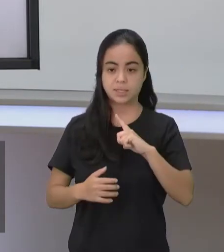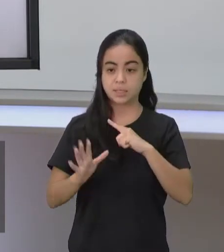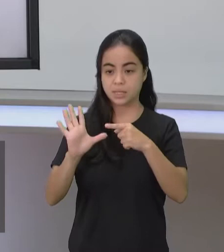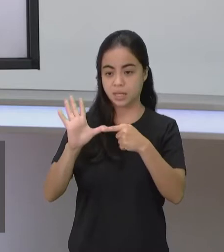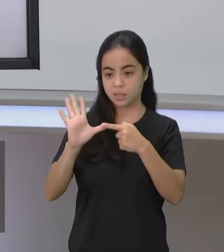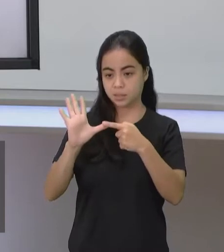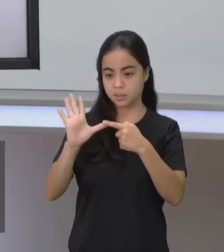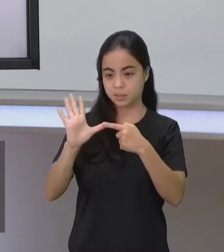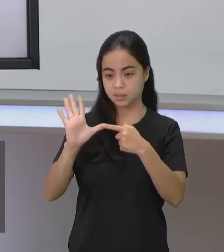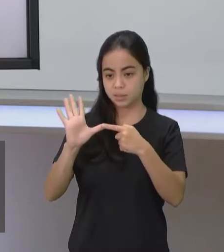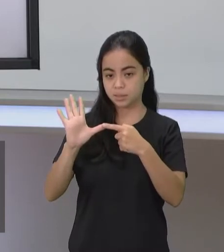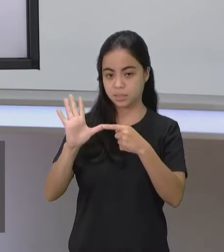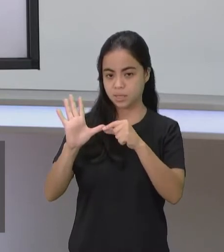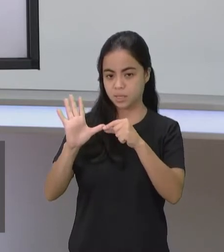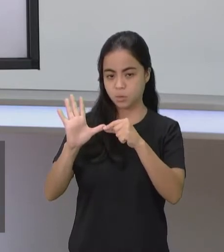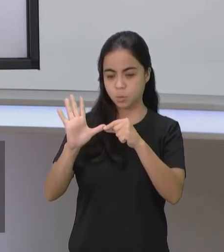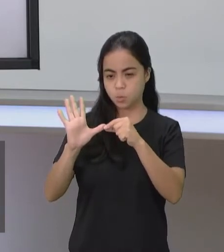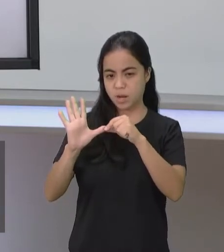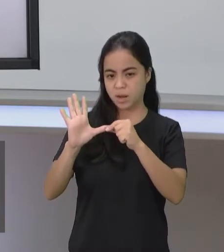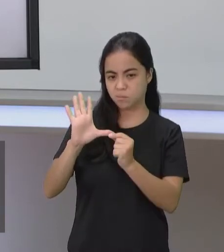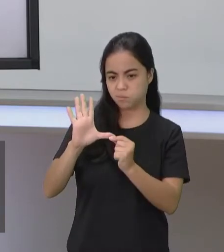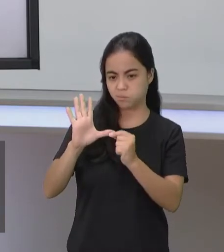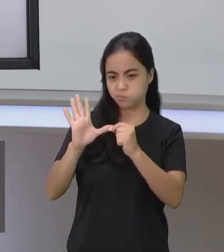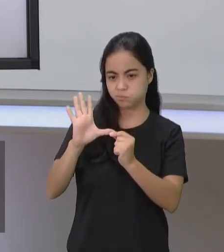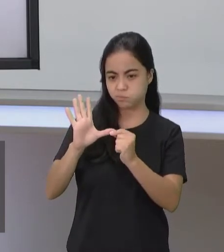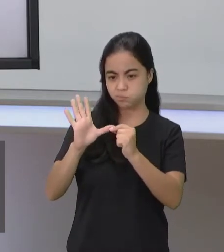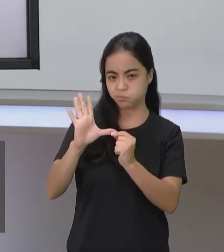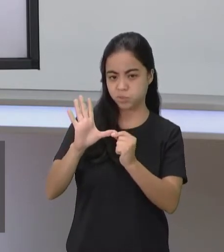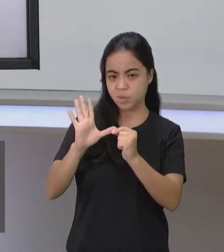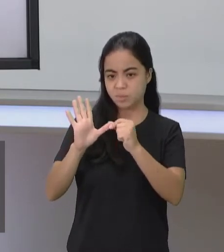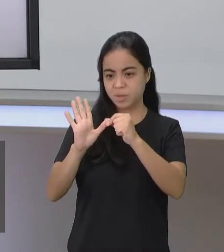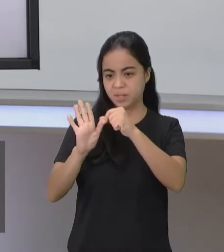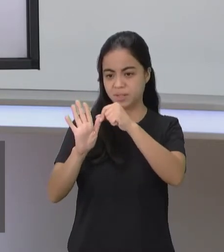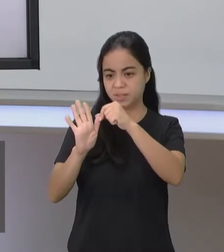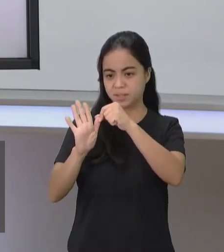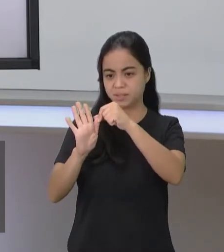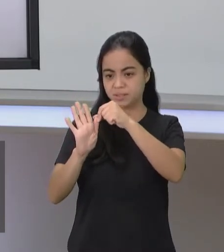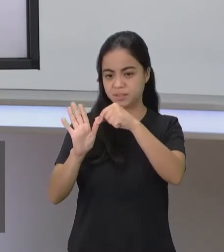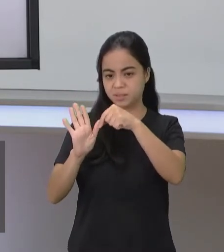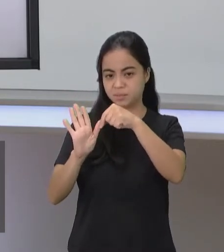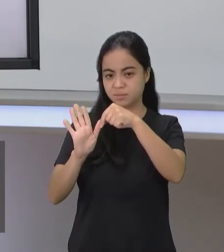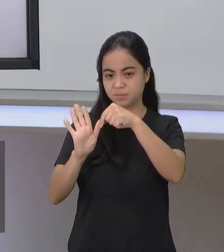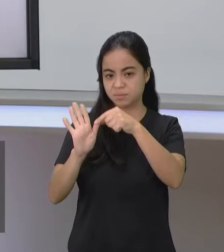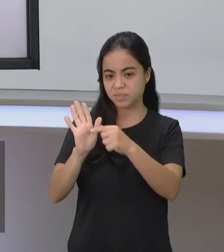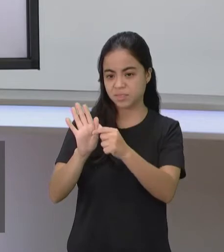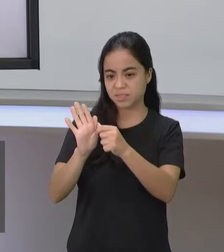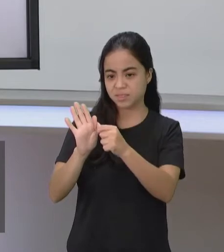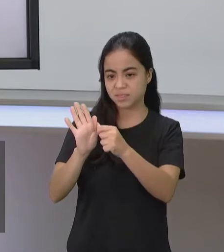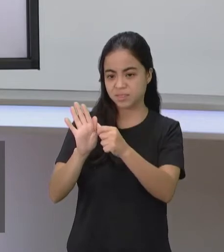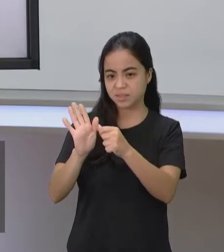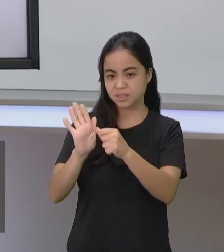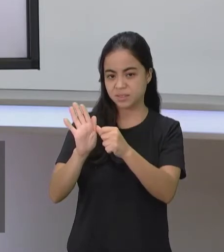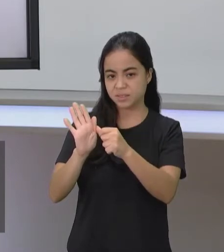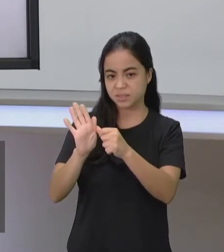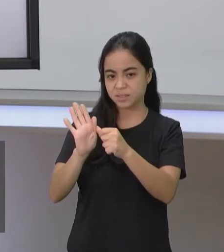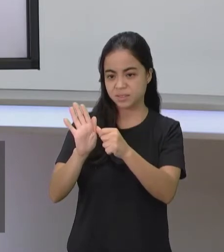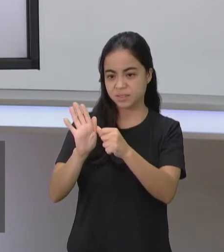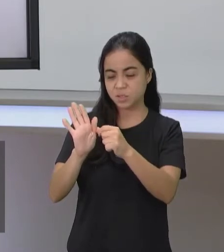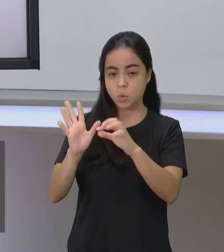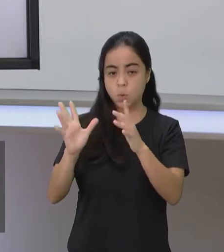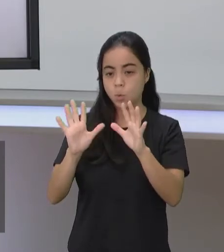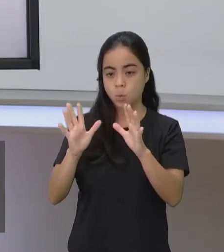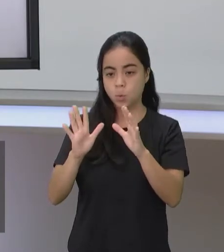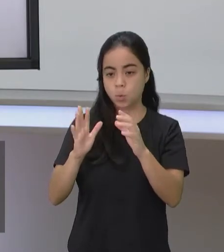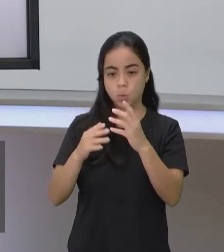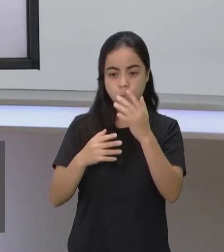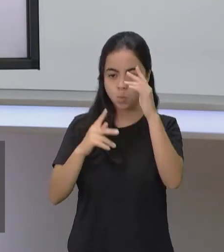você ver o dedão deles não é pra lateral como o nosso, ele é mais pra cima, ele só é, tipo, um pouco deslocado, mas a mão dele é assim, não é uma mão igual